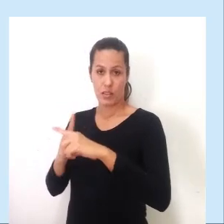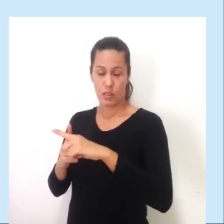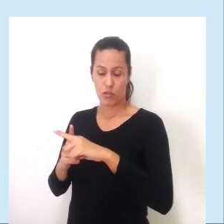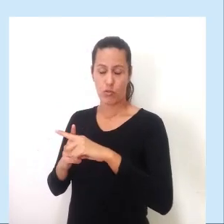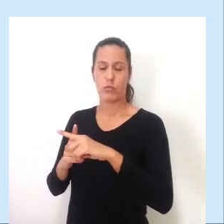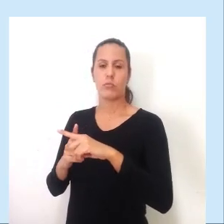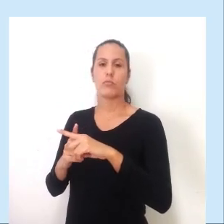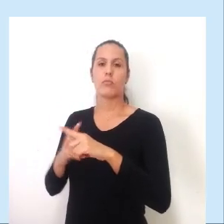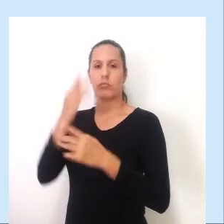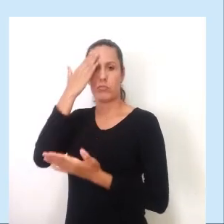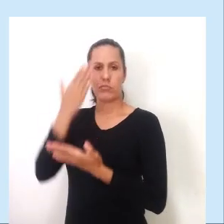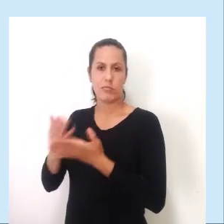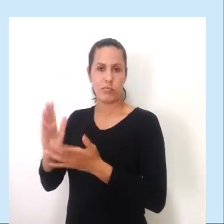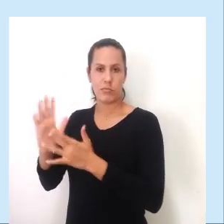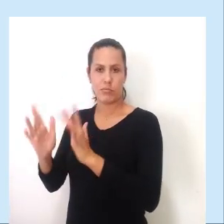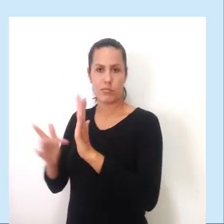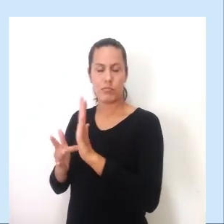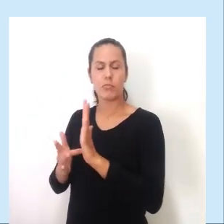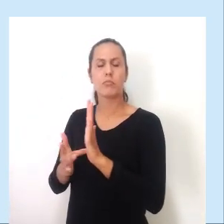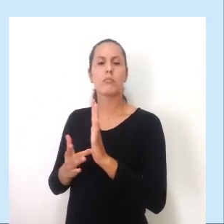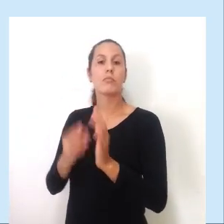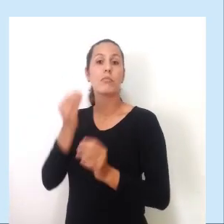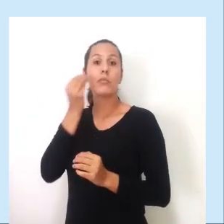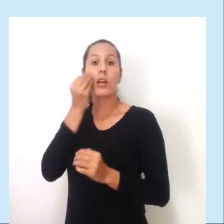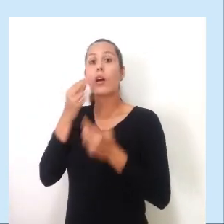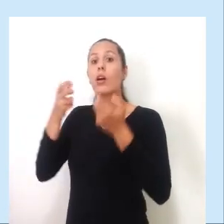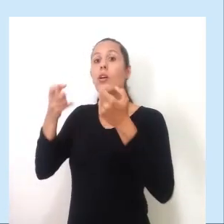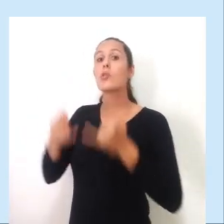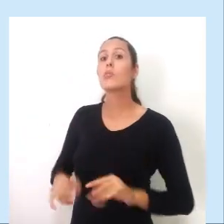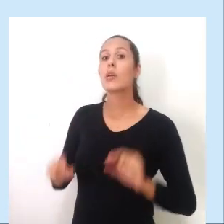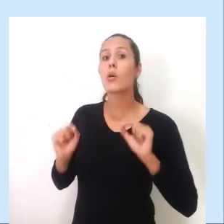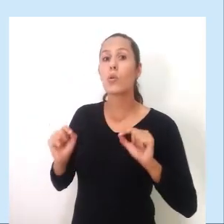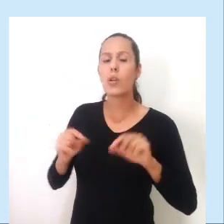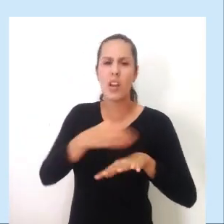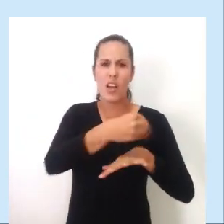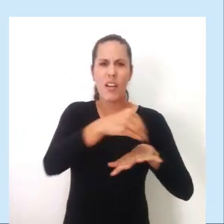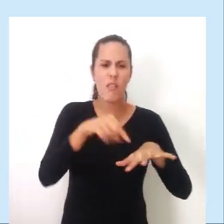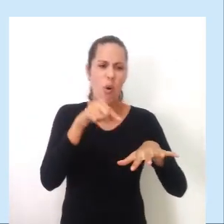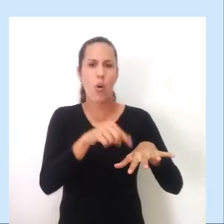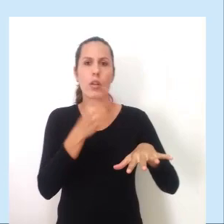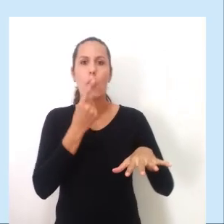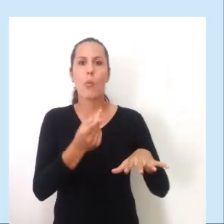cristã tentou explicar que fósseis